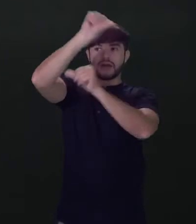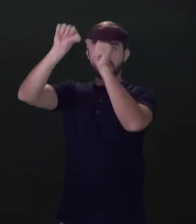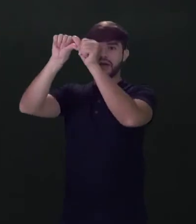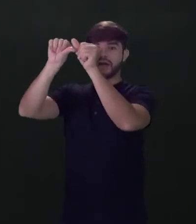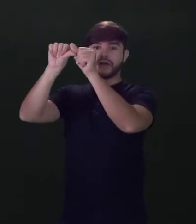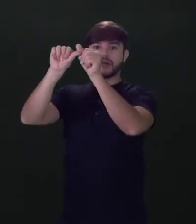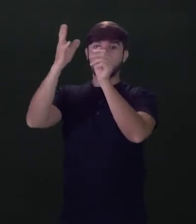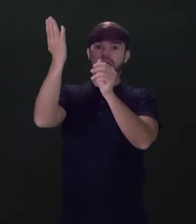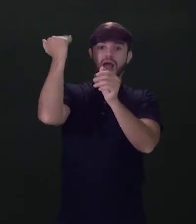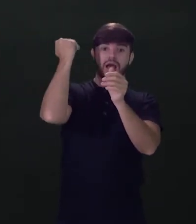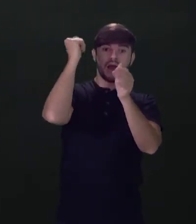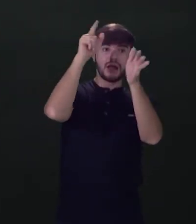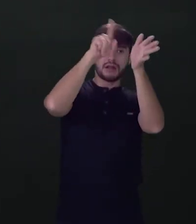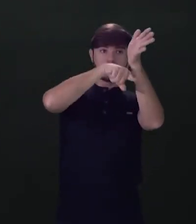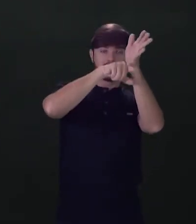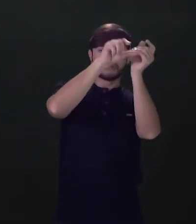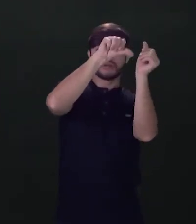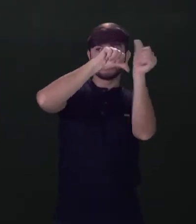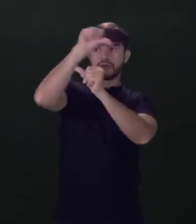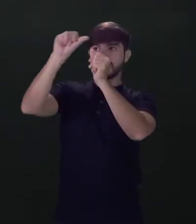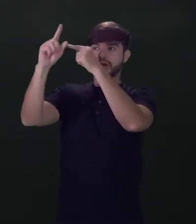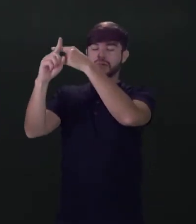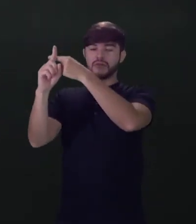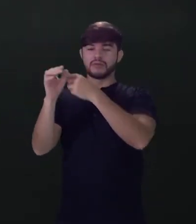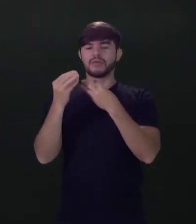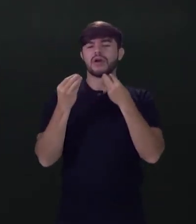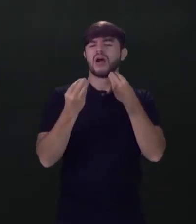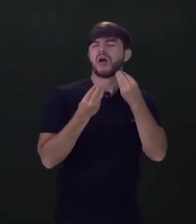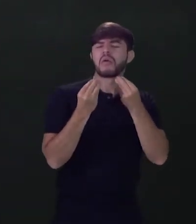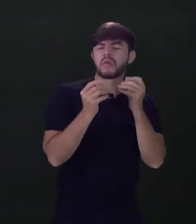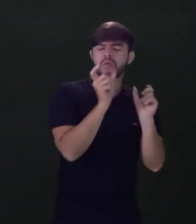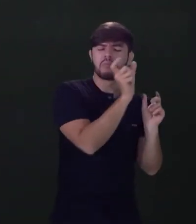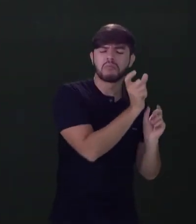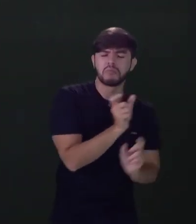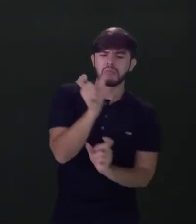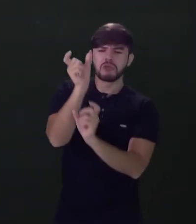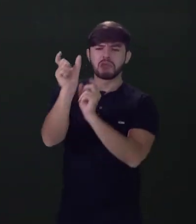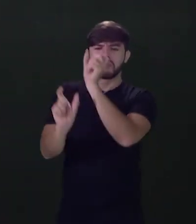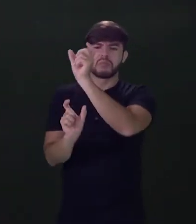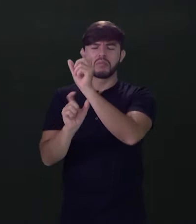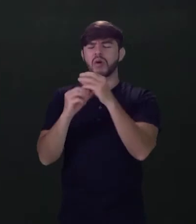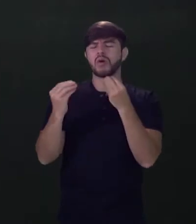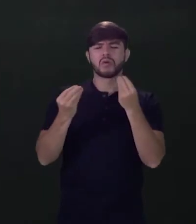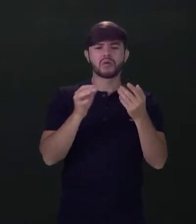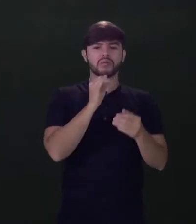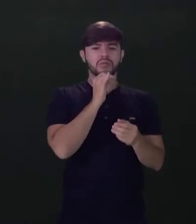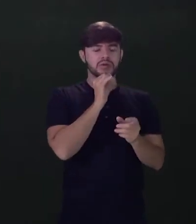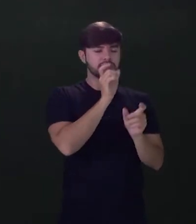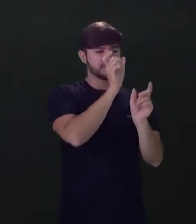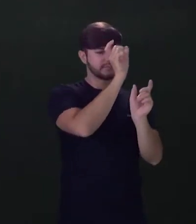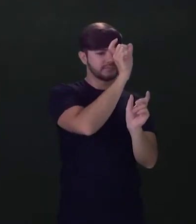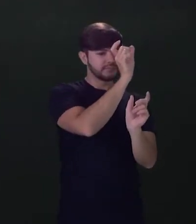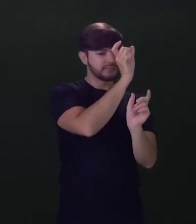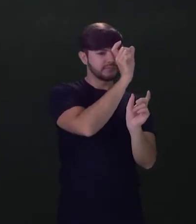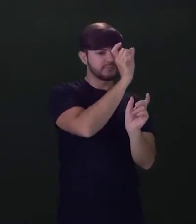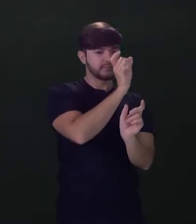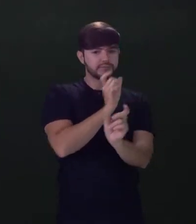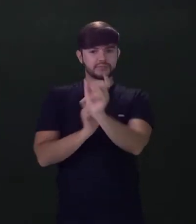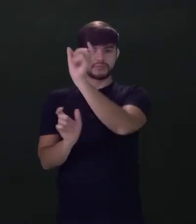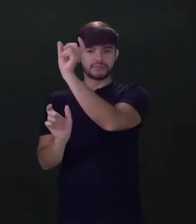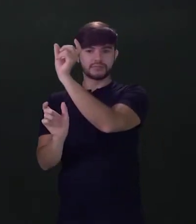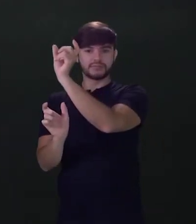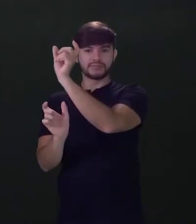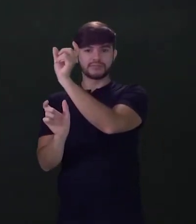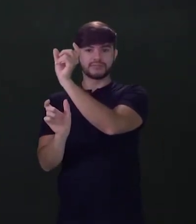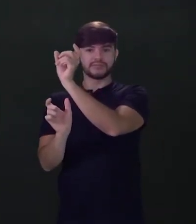positivo. Lembrando, o que é inverter uma fração? Bem, inverter uma fração é trocar de posição seus elementos.